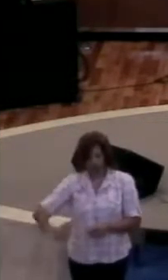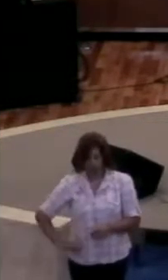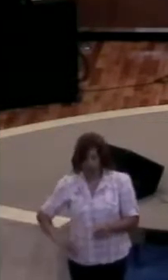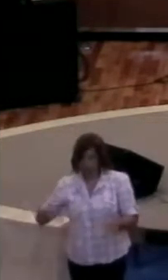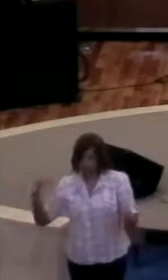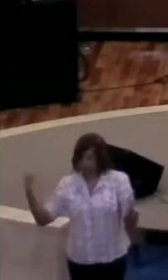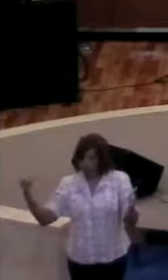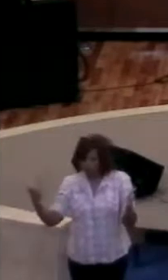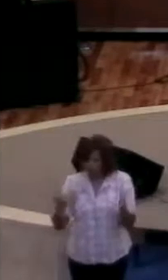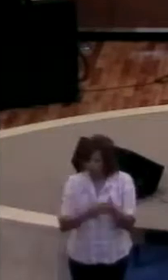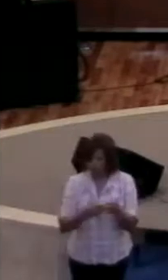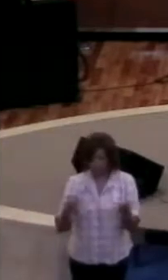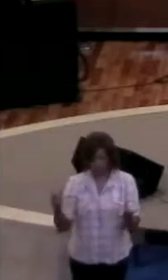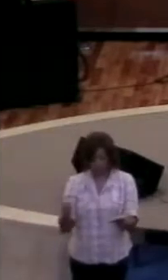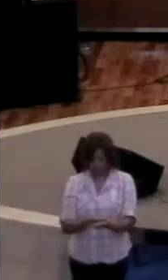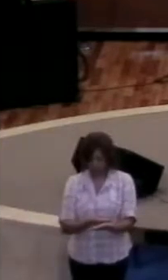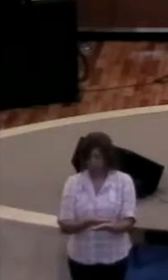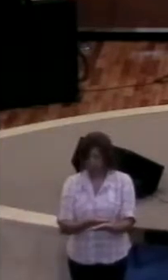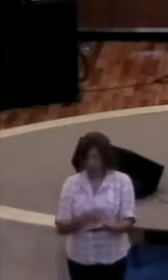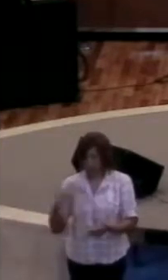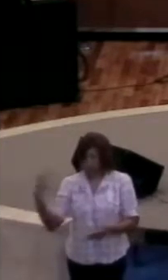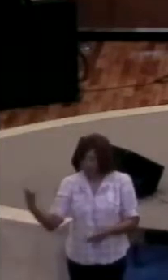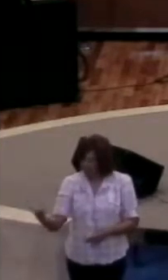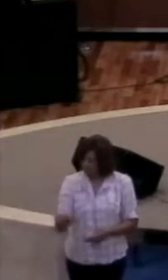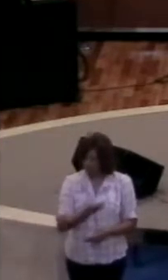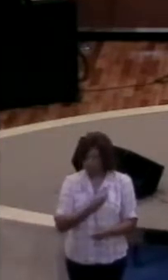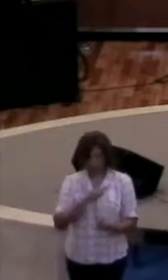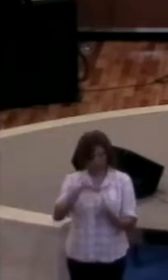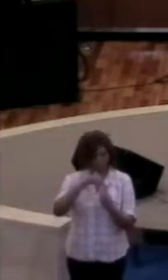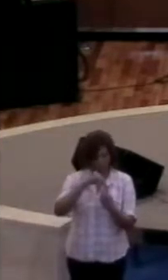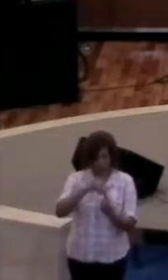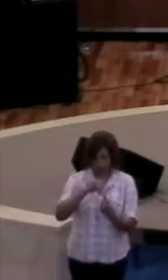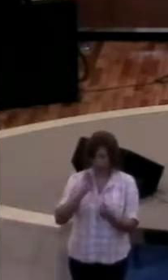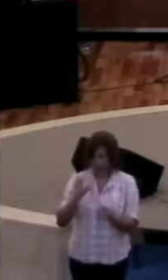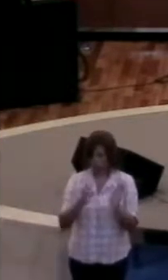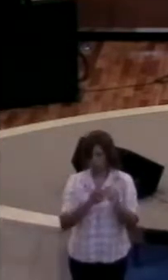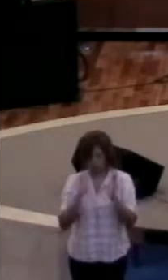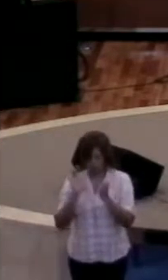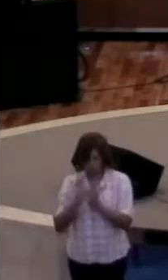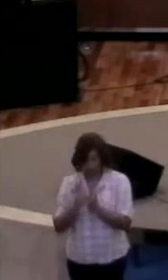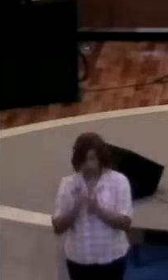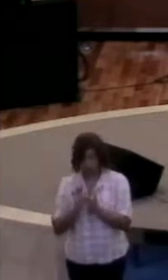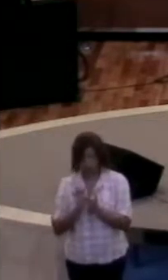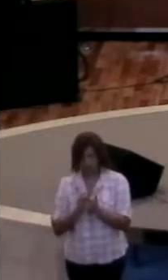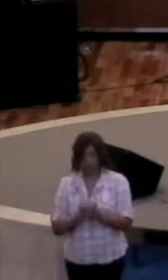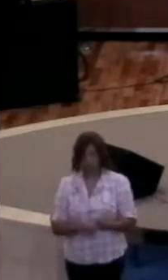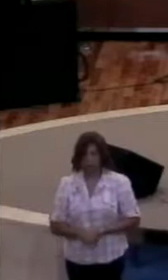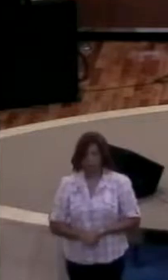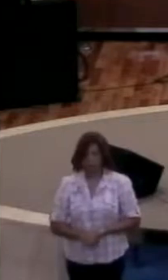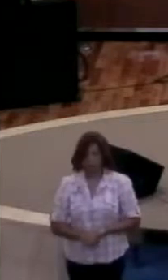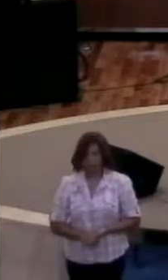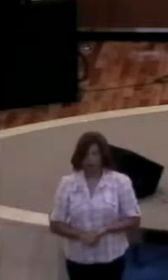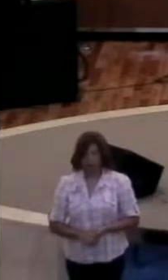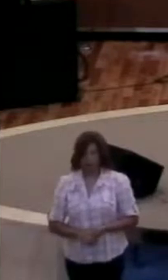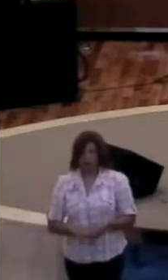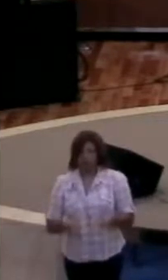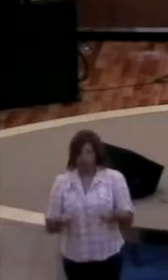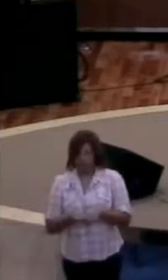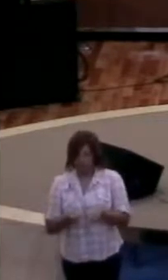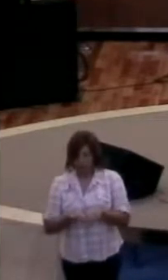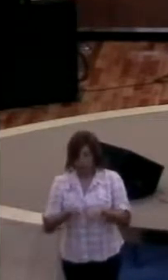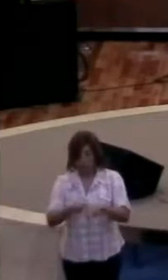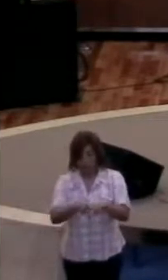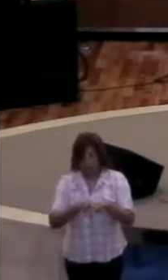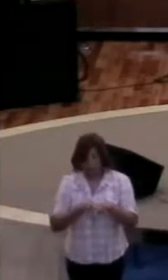compreender que a salvação era plena e era única somente em Cristo. Bom, como se não bastasse tudo isso, e por causa